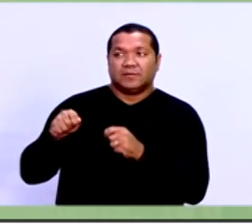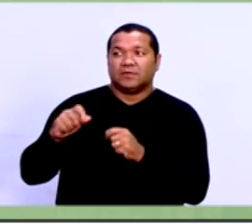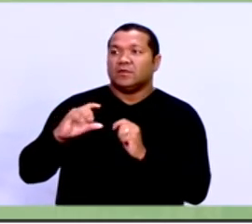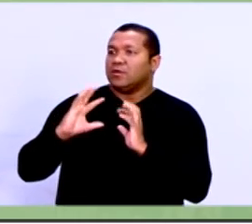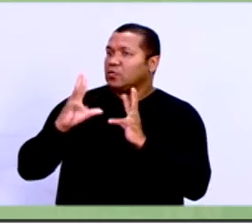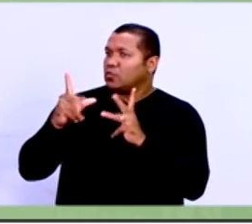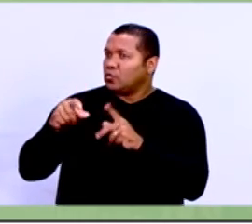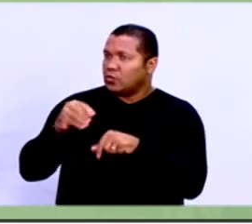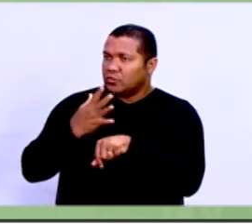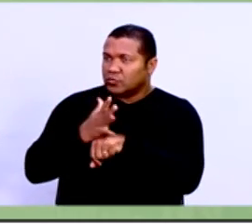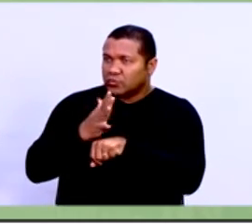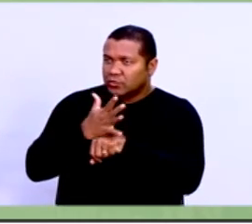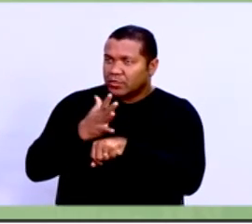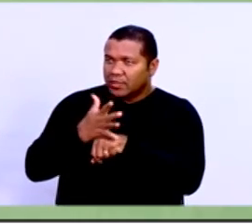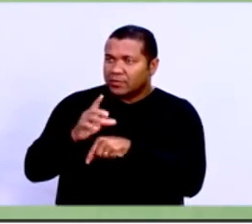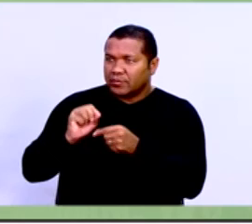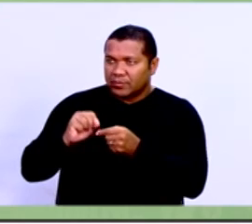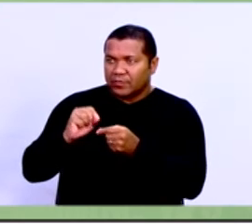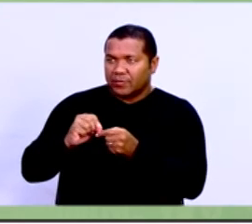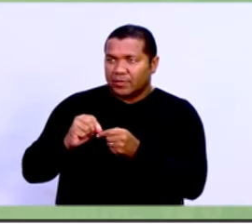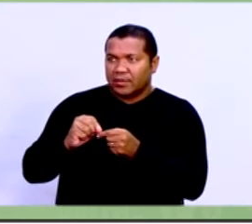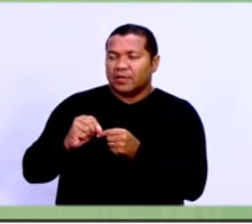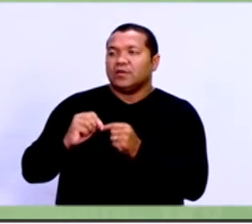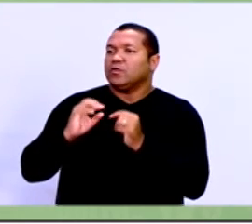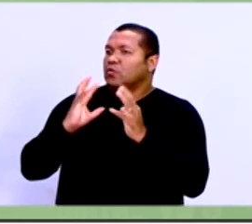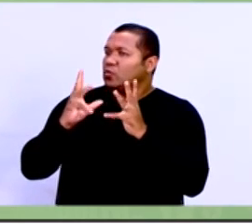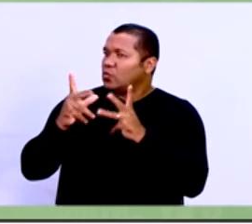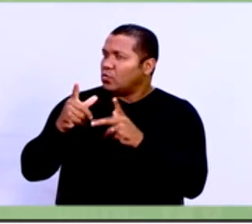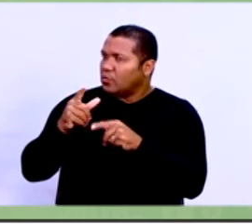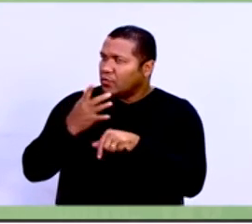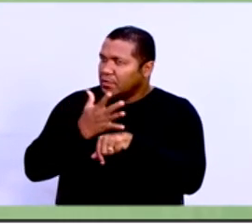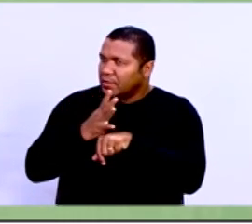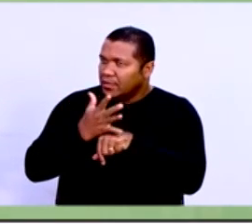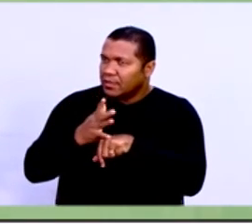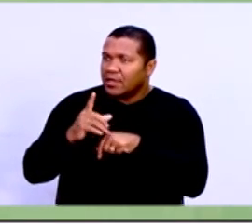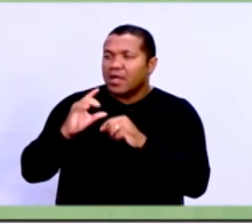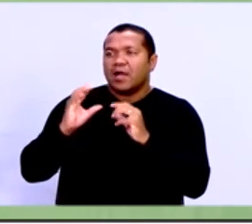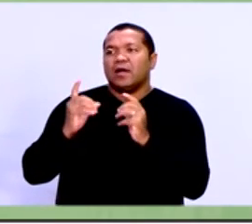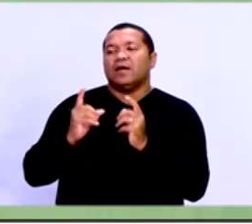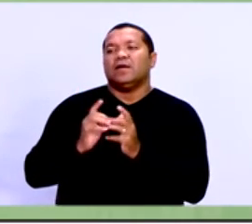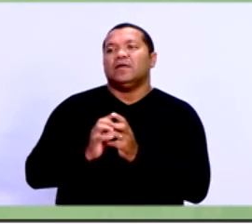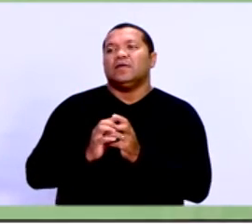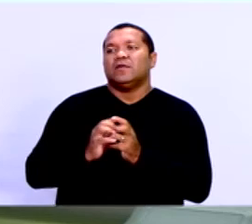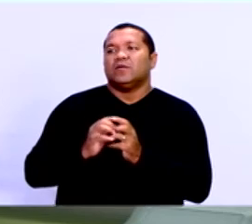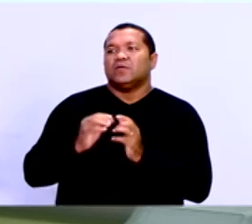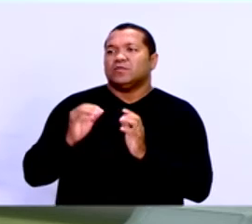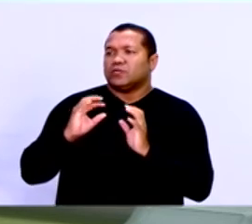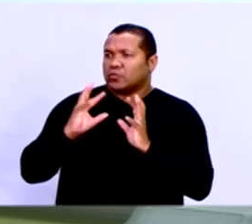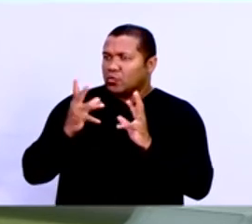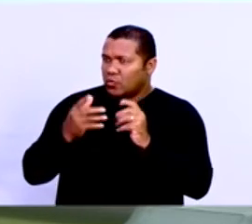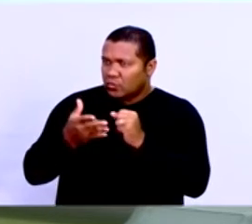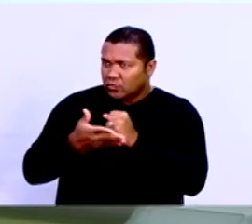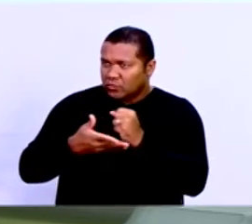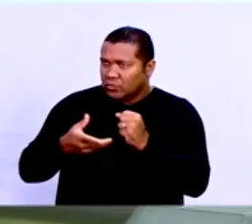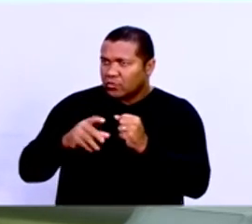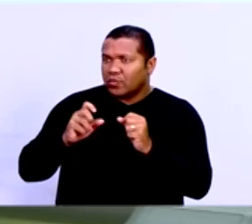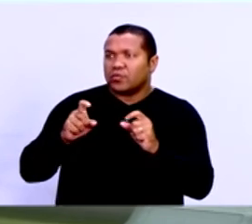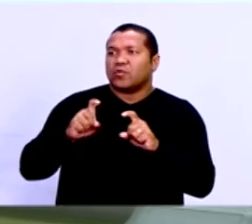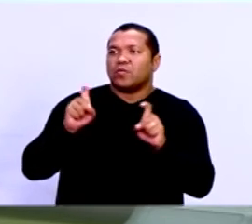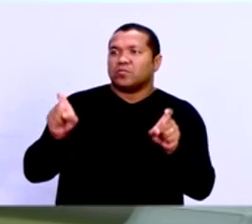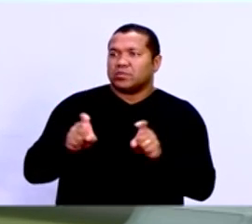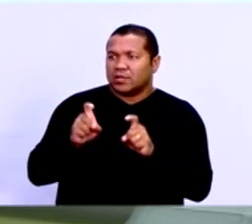testado o cool software já está todo feito o layout o rádio